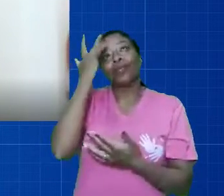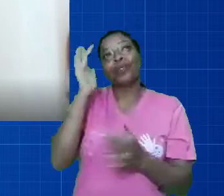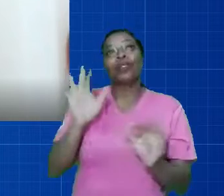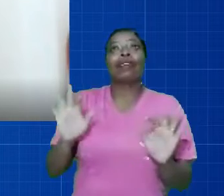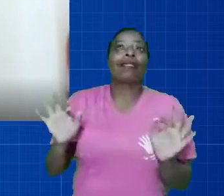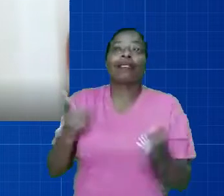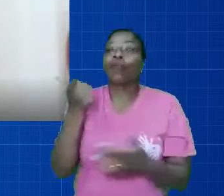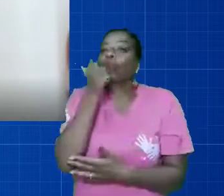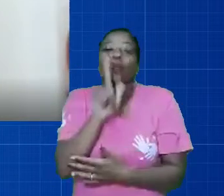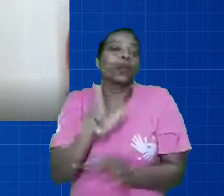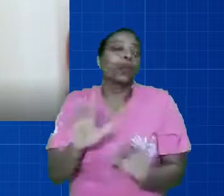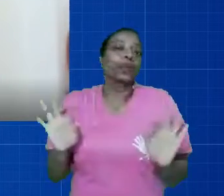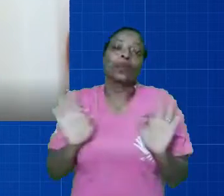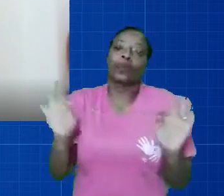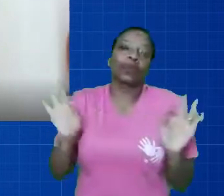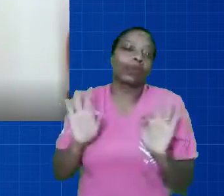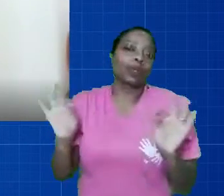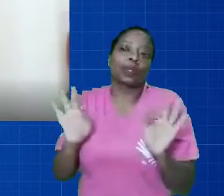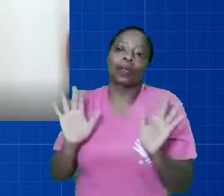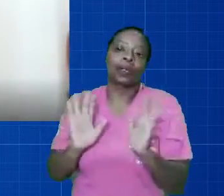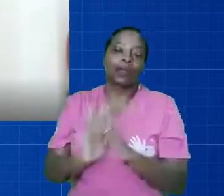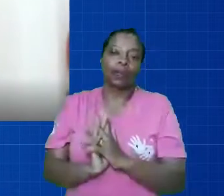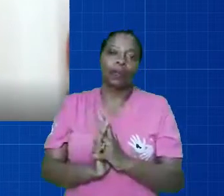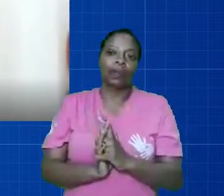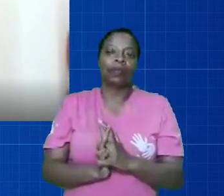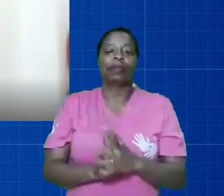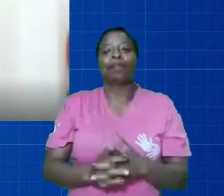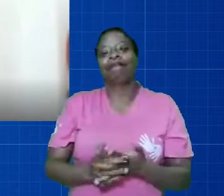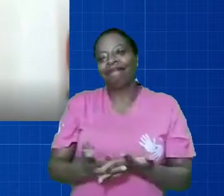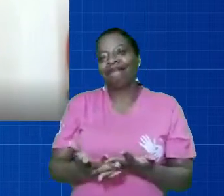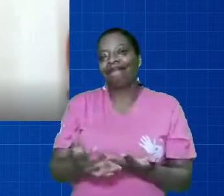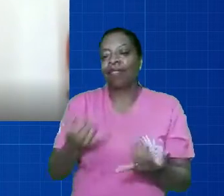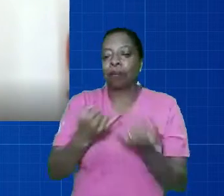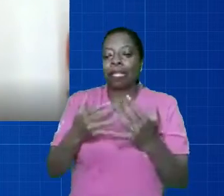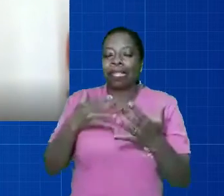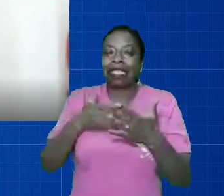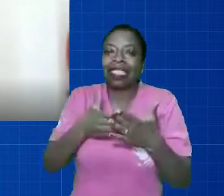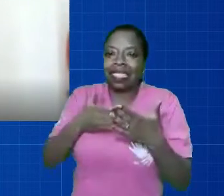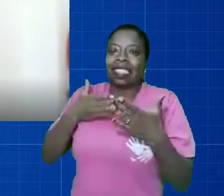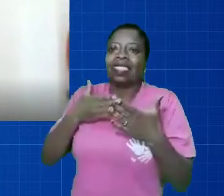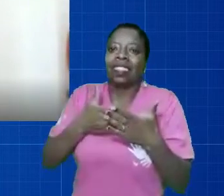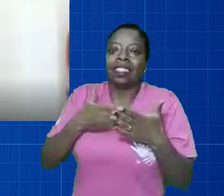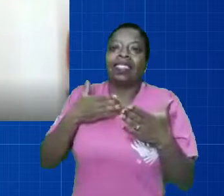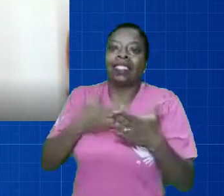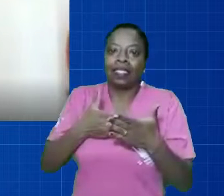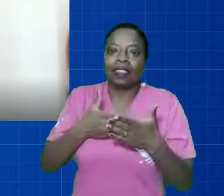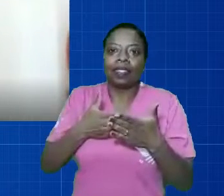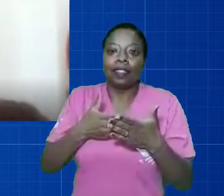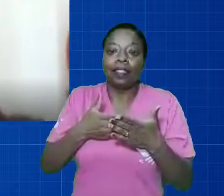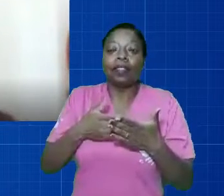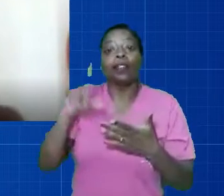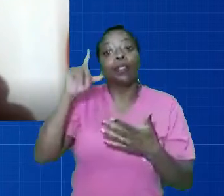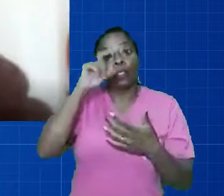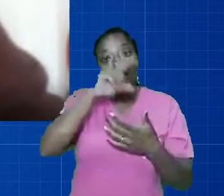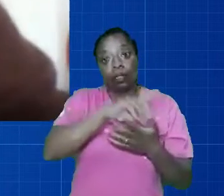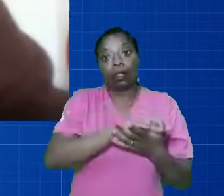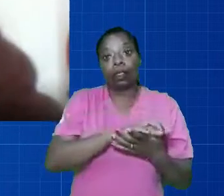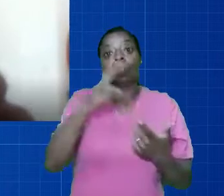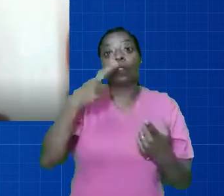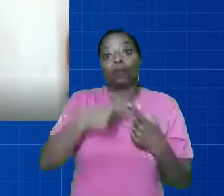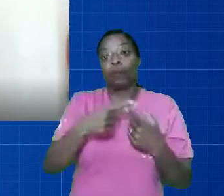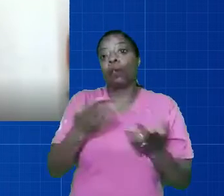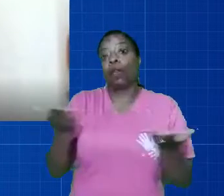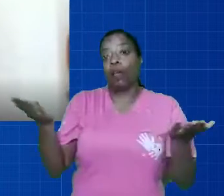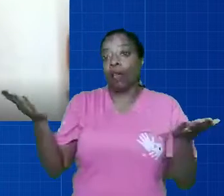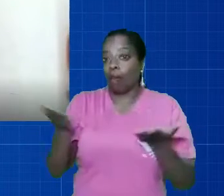eu não consigo fazer o que eu quero, né? Existe um momento de travamento ali e que, infelizmente, vem chegando cada vez mais cedo. A gente percebe que